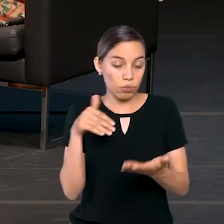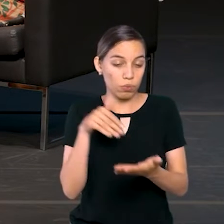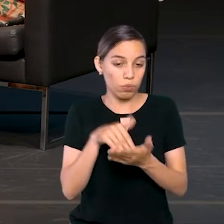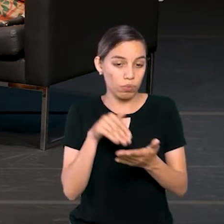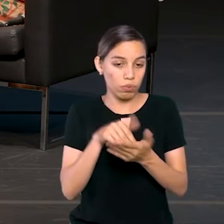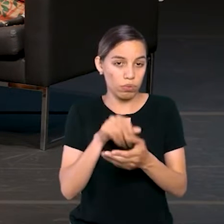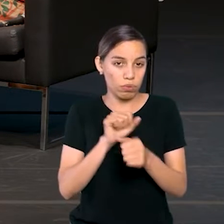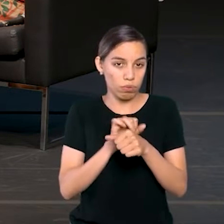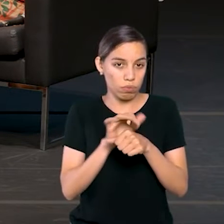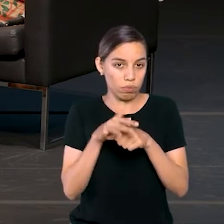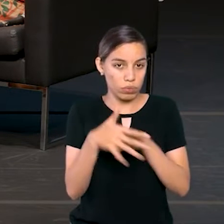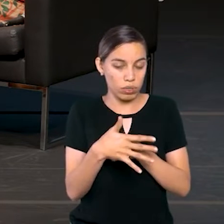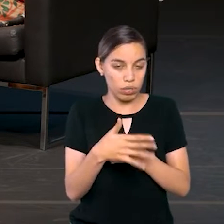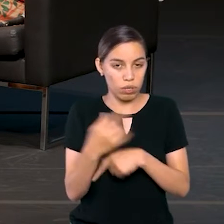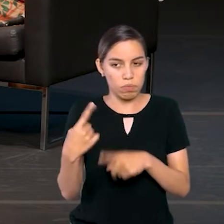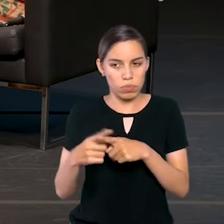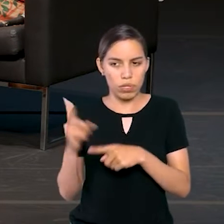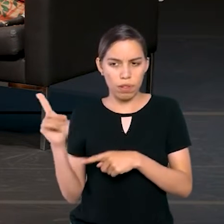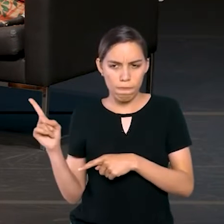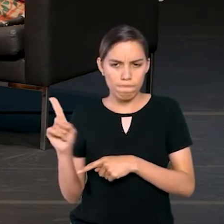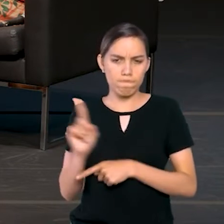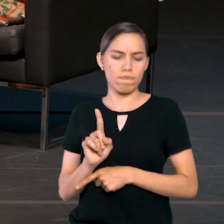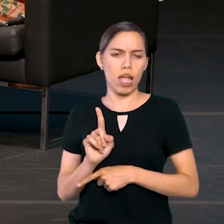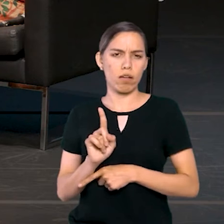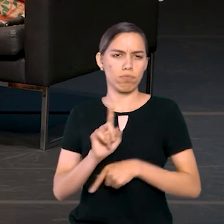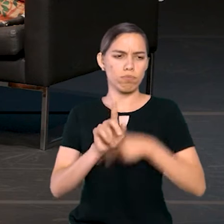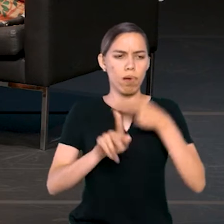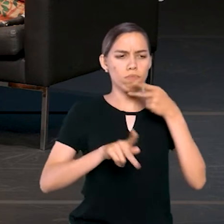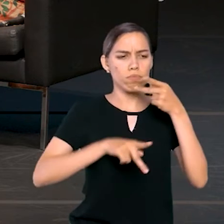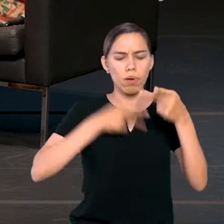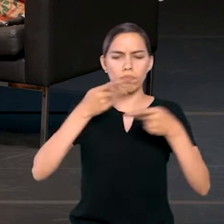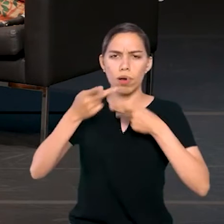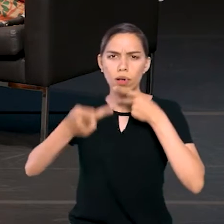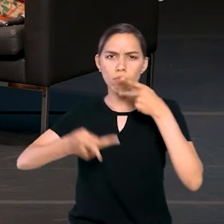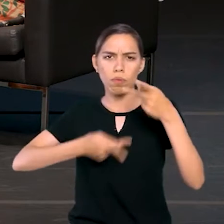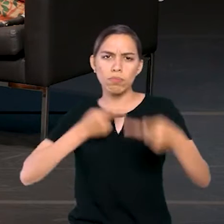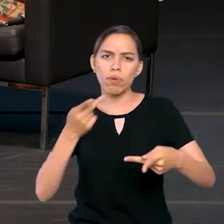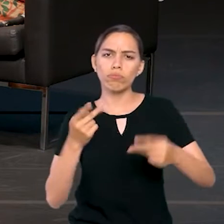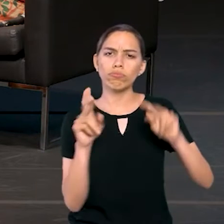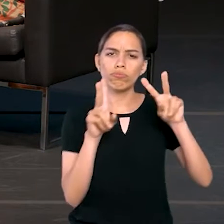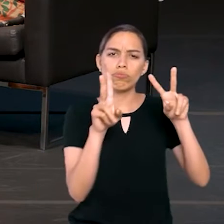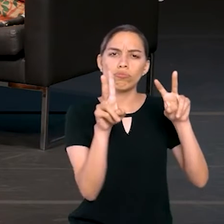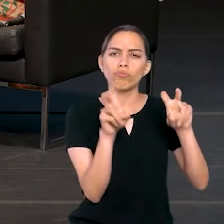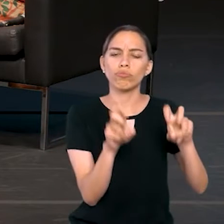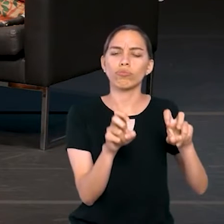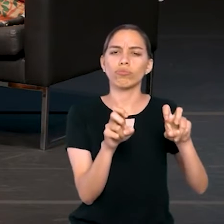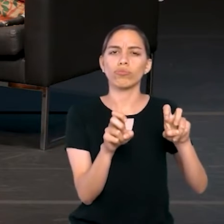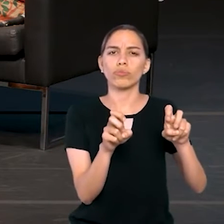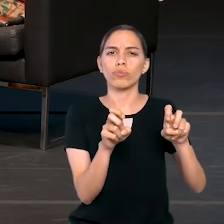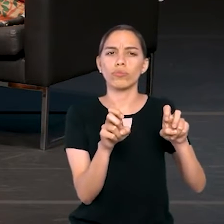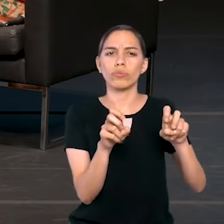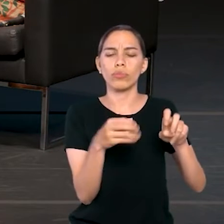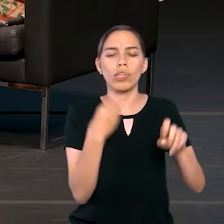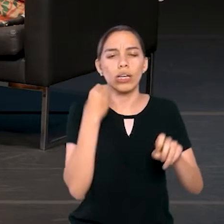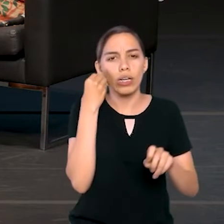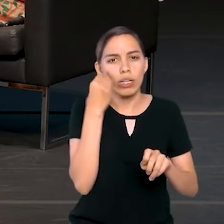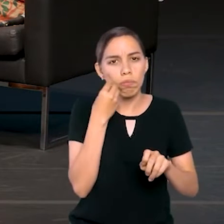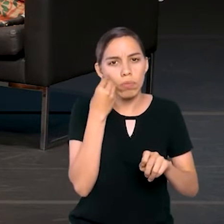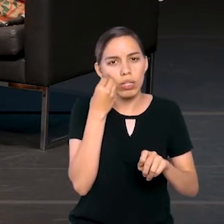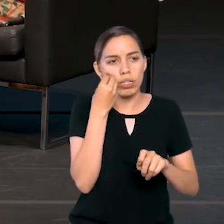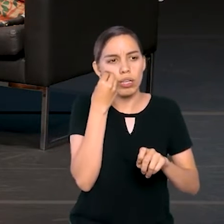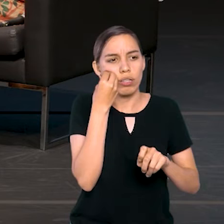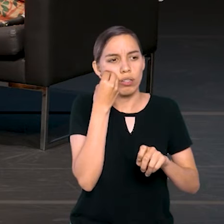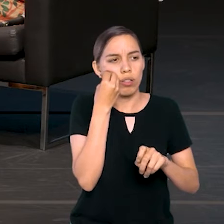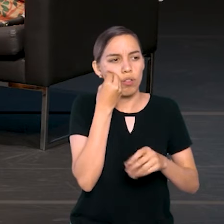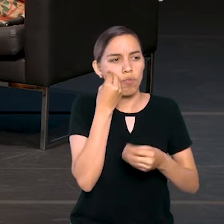muitas intervenções interessantes, falando sobre essa experiência desse